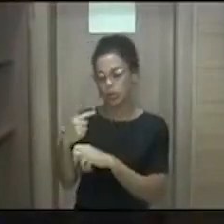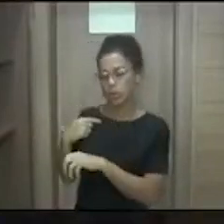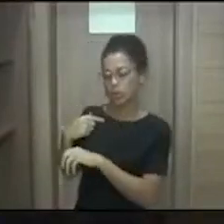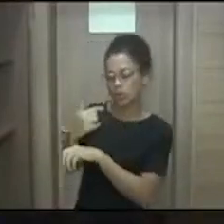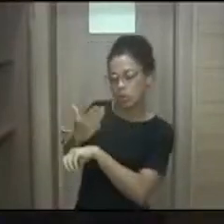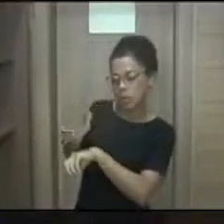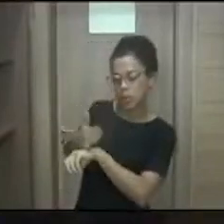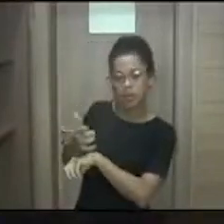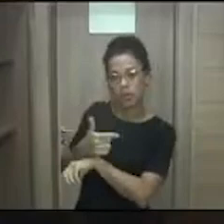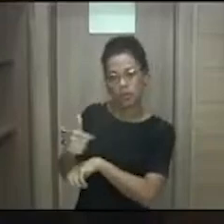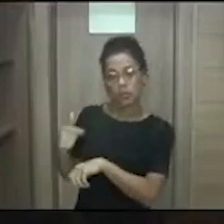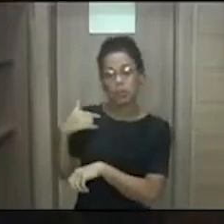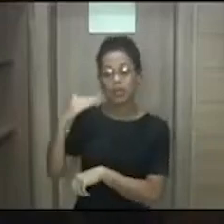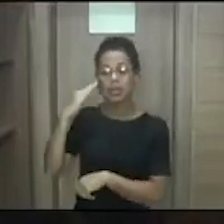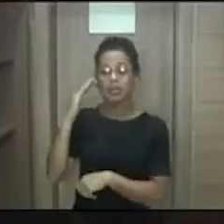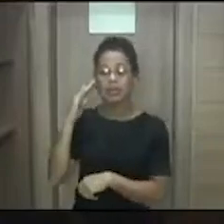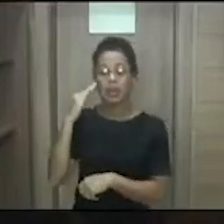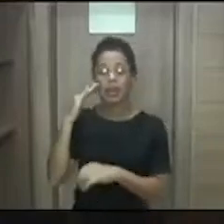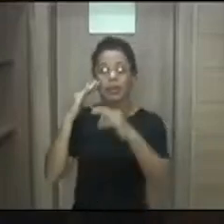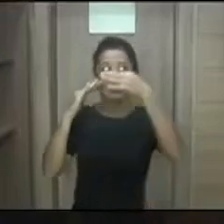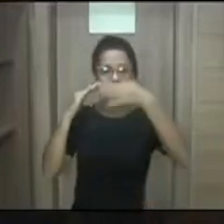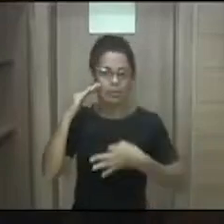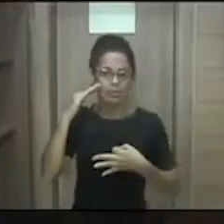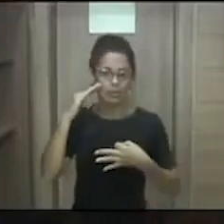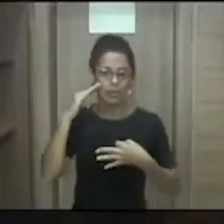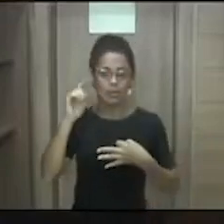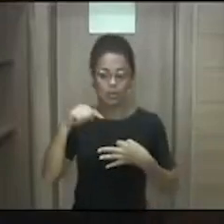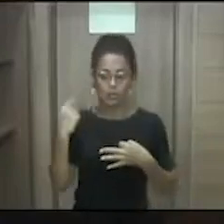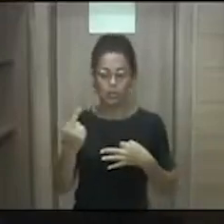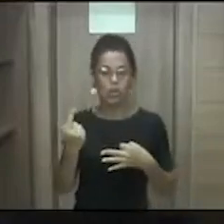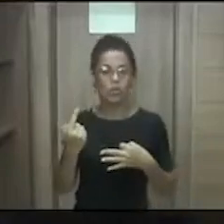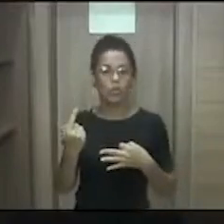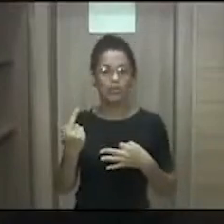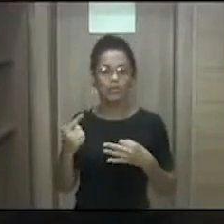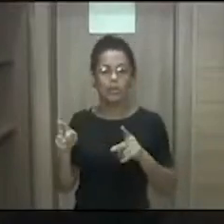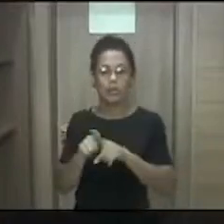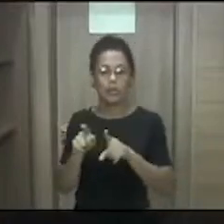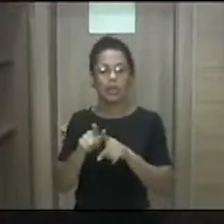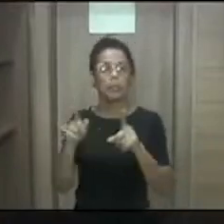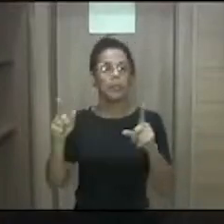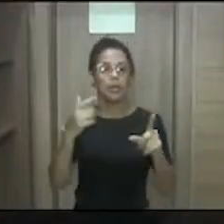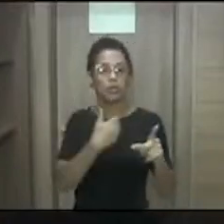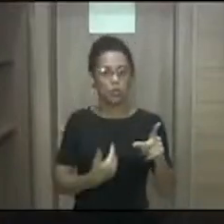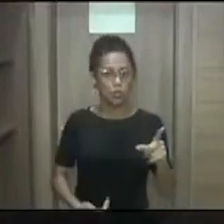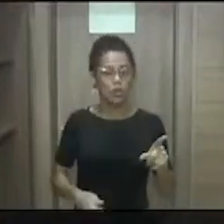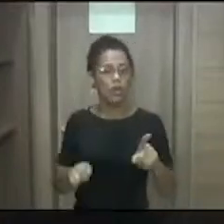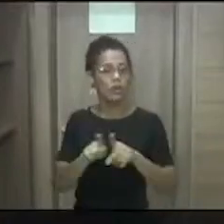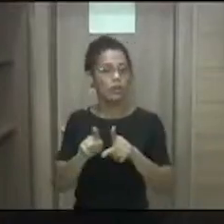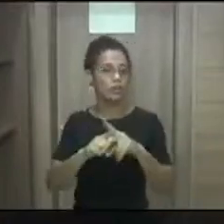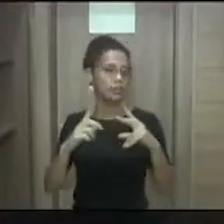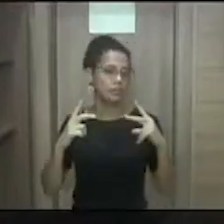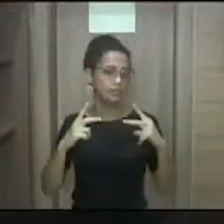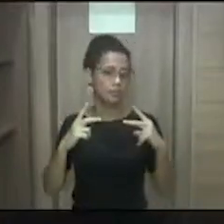que é o papel do agente público em relação ao agente privado que presta o serviço. Eu tenho que fiscalizar